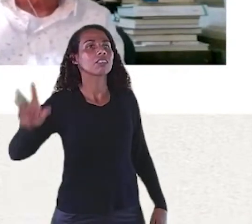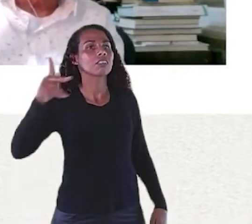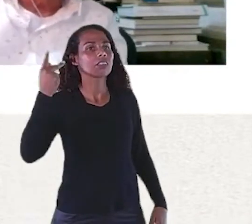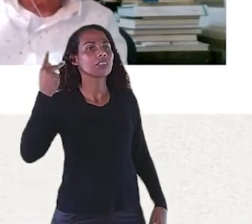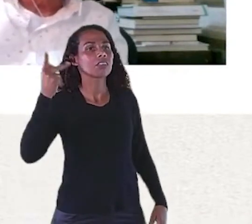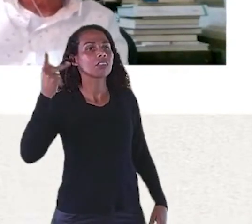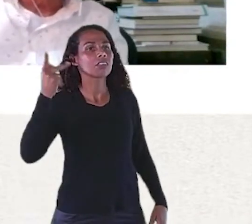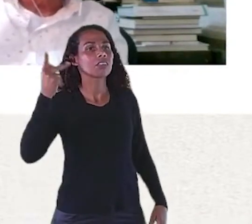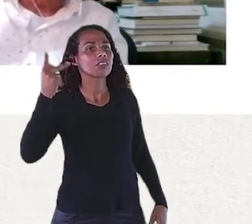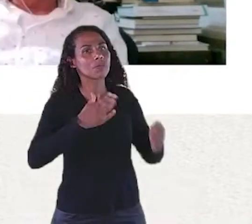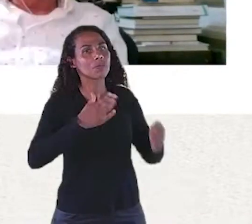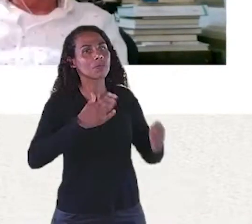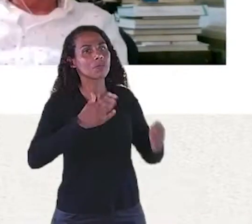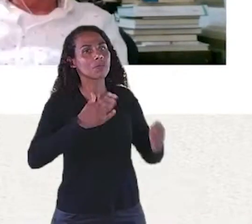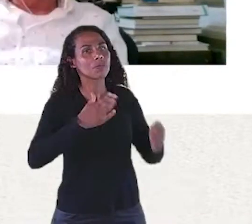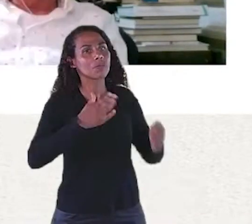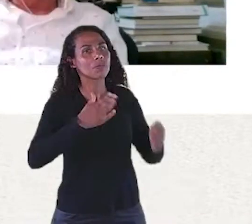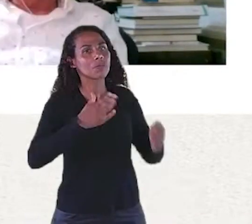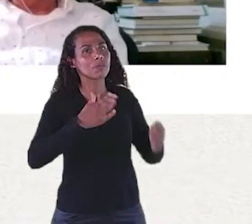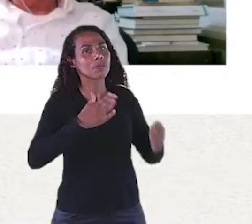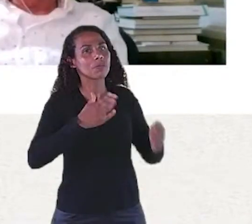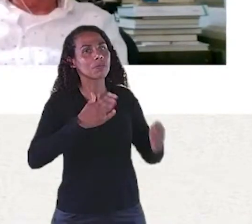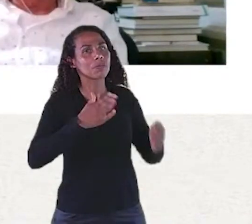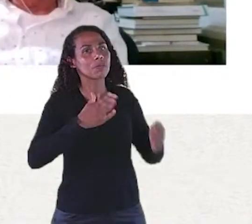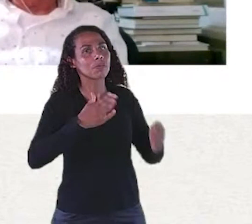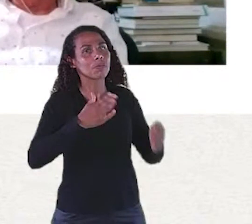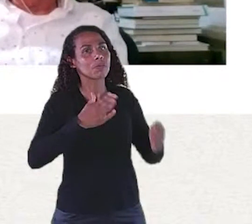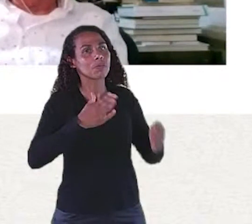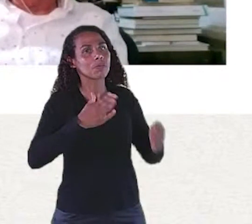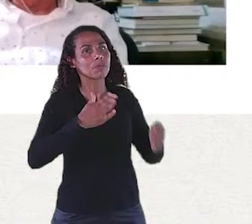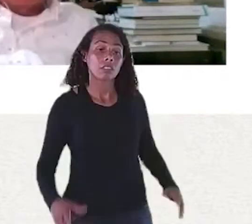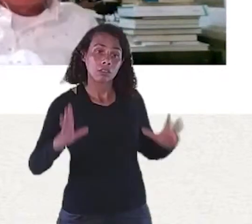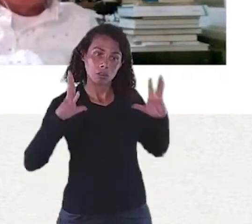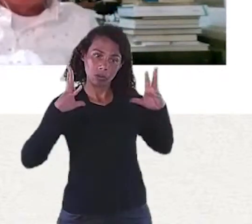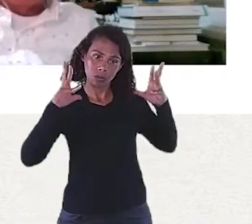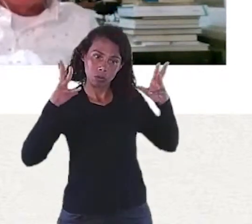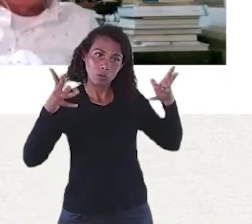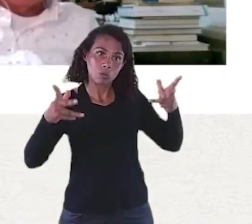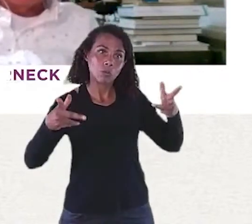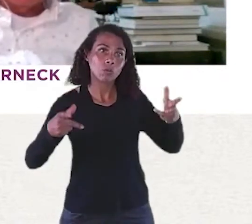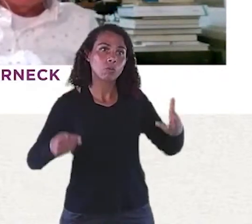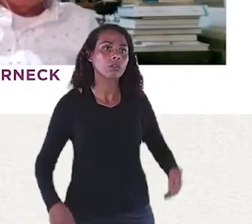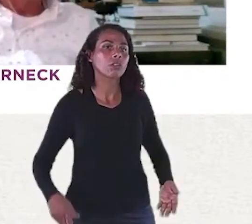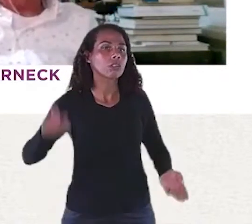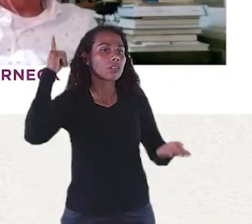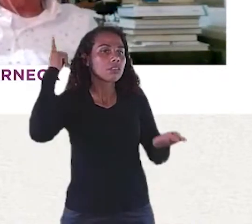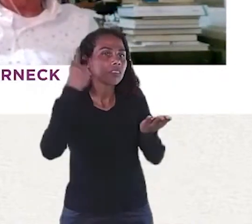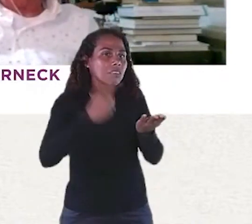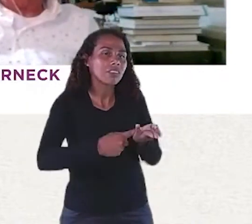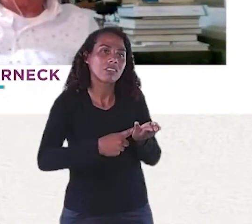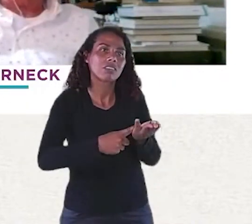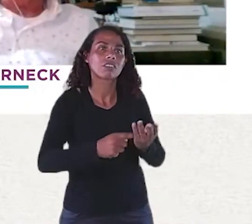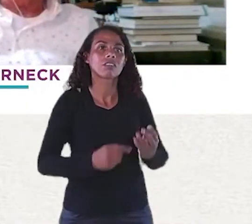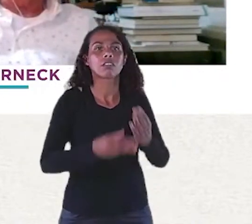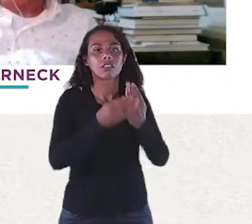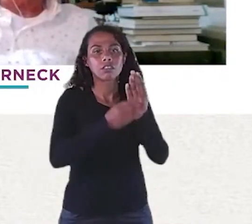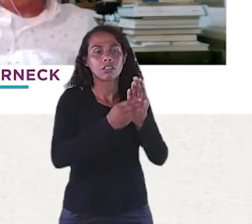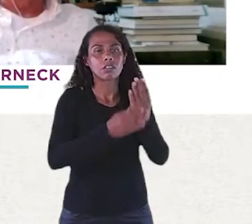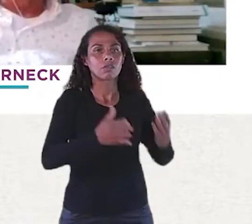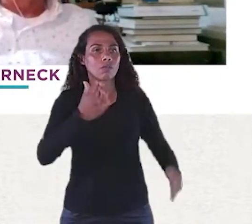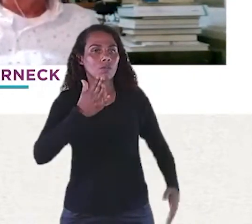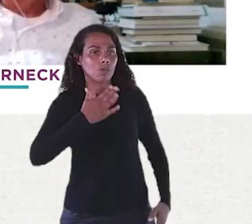sei lá, eu convido vocês a ler esse meu livrinho, até porque vocês, ao contrário do autor, vocês